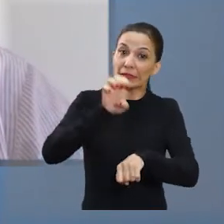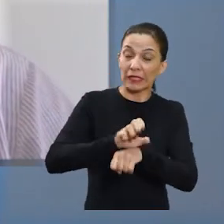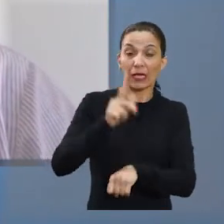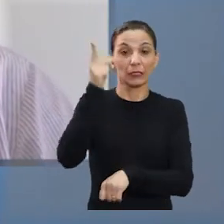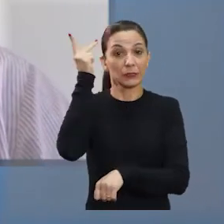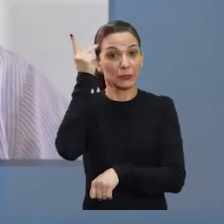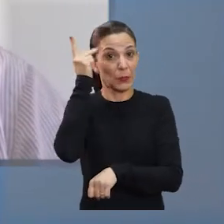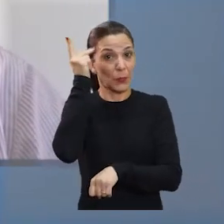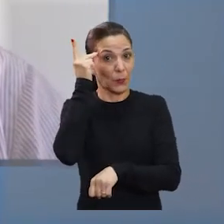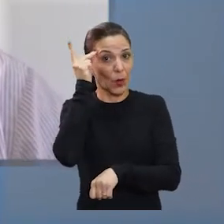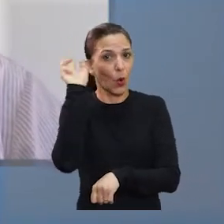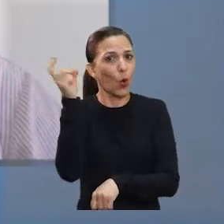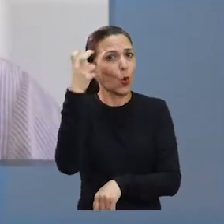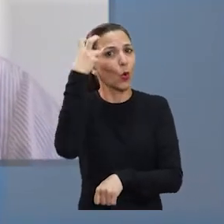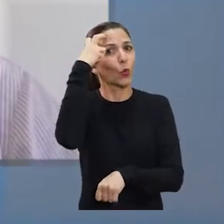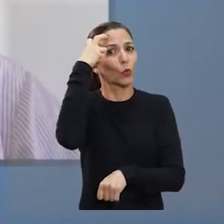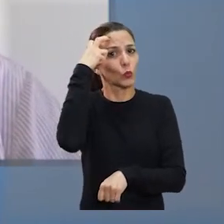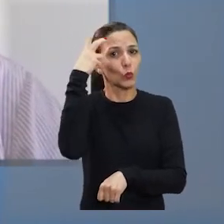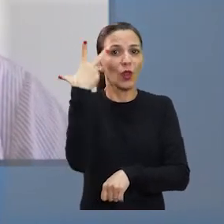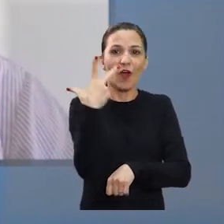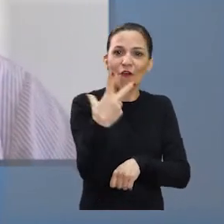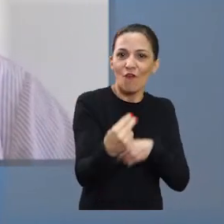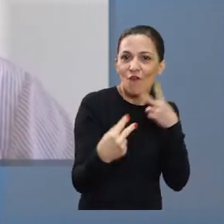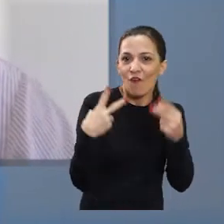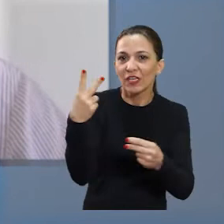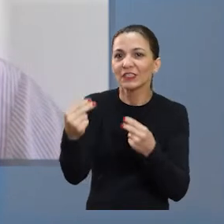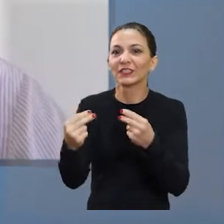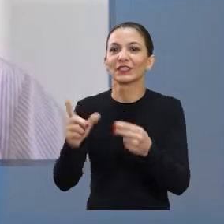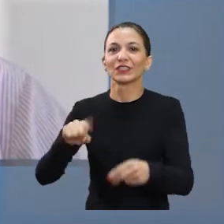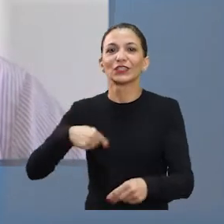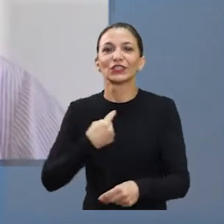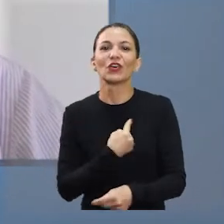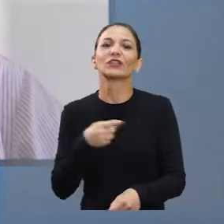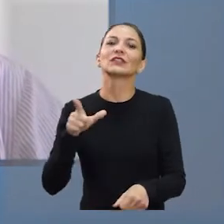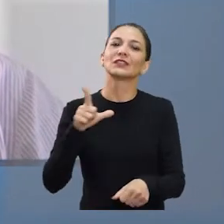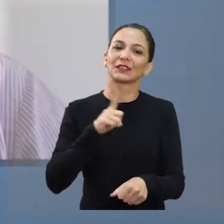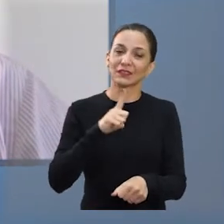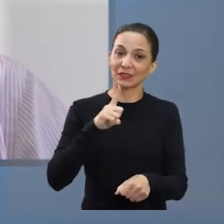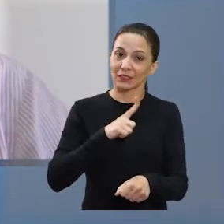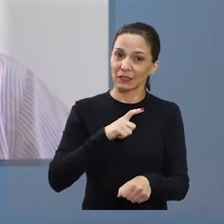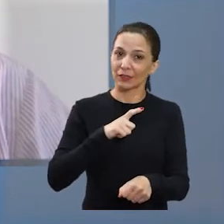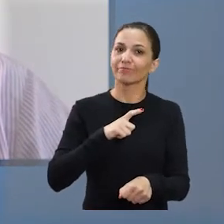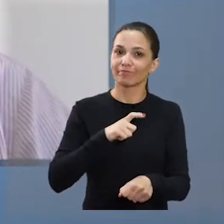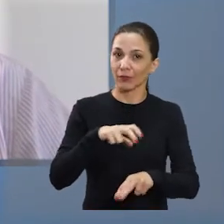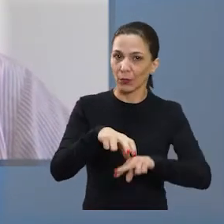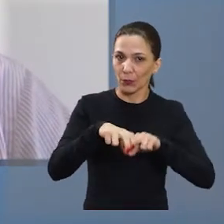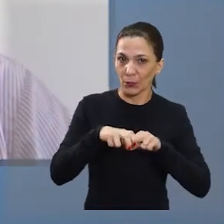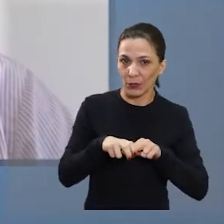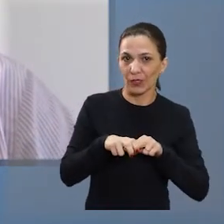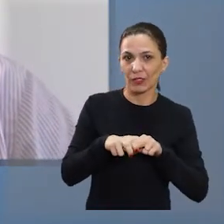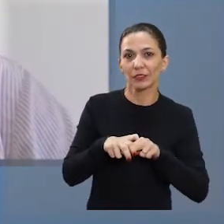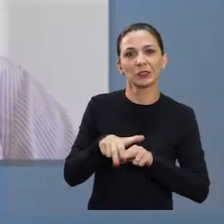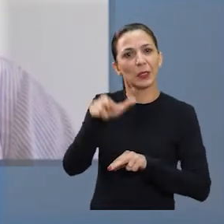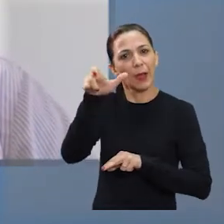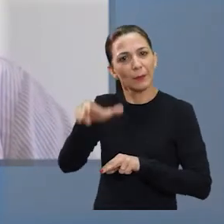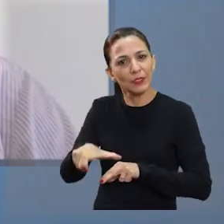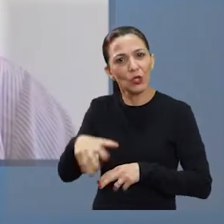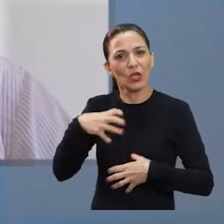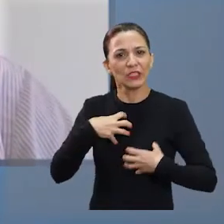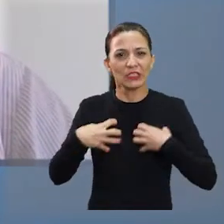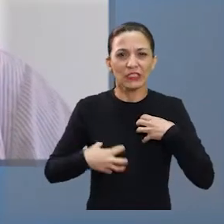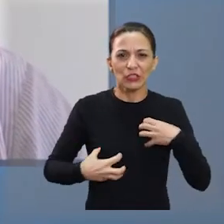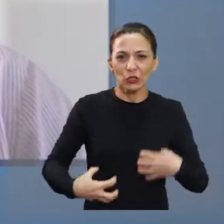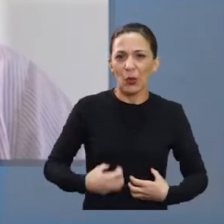ainda bem que nós temos essa cultura, né, na cidade de Araraquara de se vacinar. No estado de São Paulo como um todo, a gente está vendo bons números de